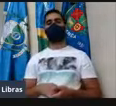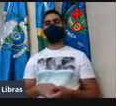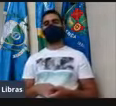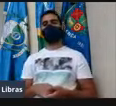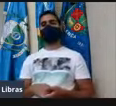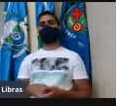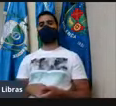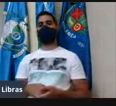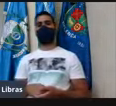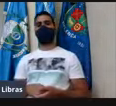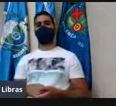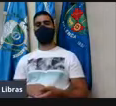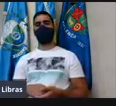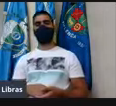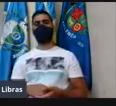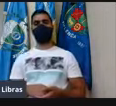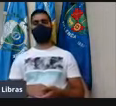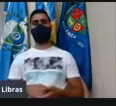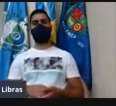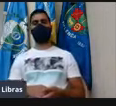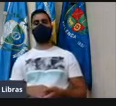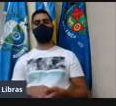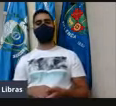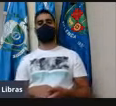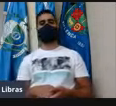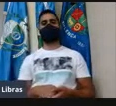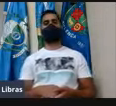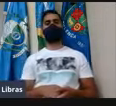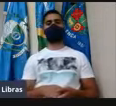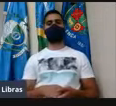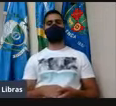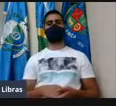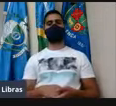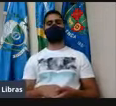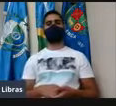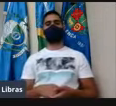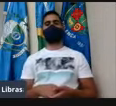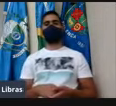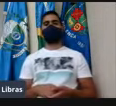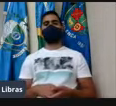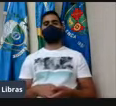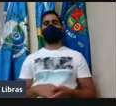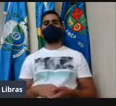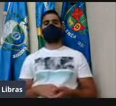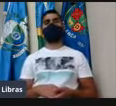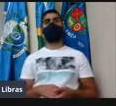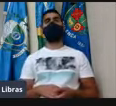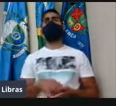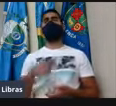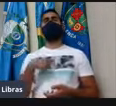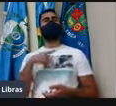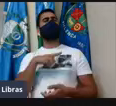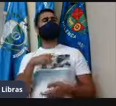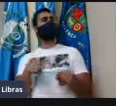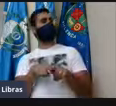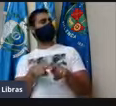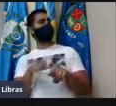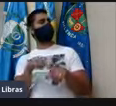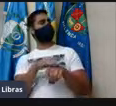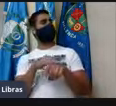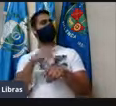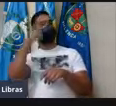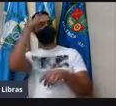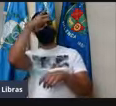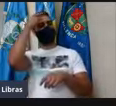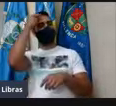tenha dado esse prazo aí, facultando você de aderir ou não. E eu estive exatamente conversando com o prefeito